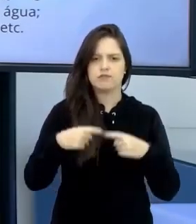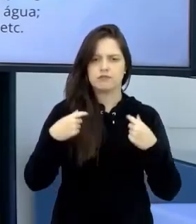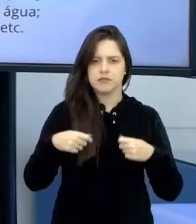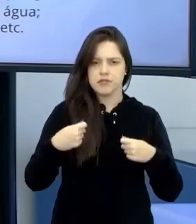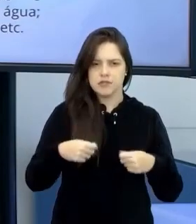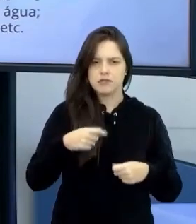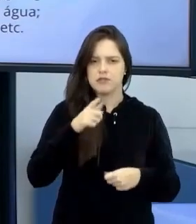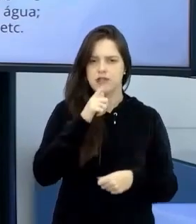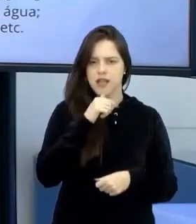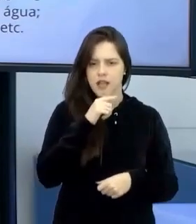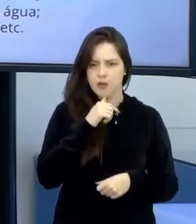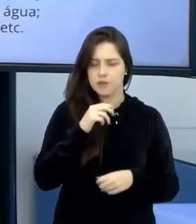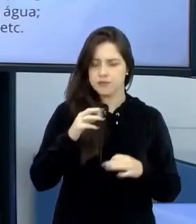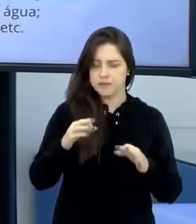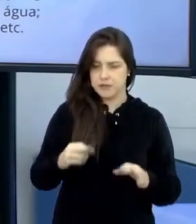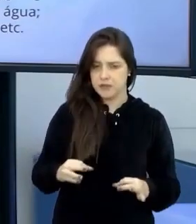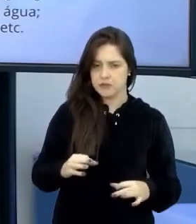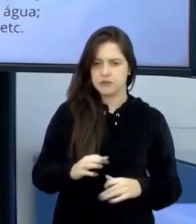tendo hoje, tá certo?